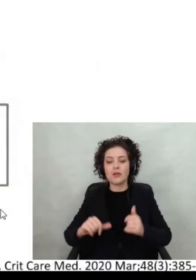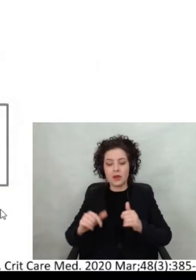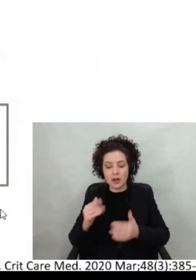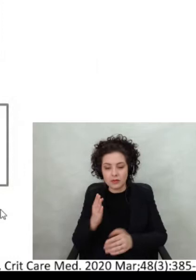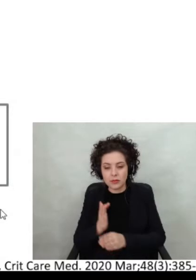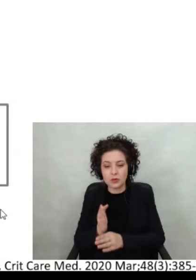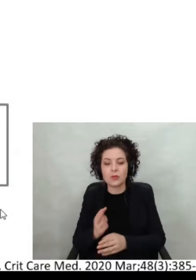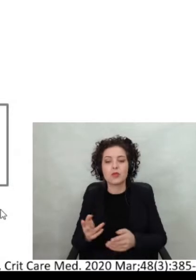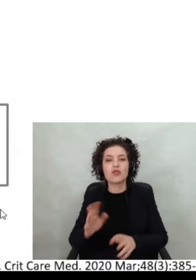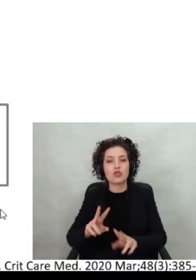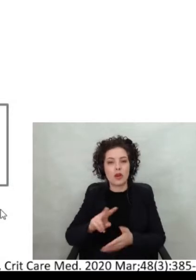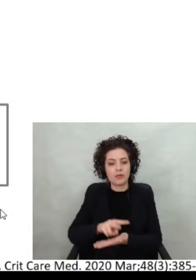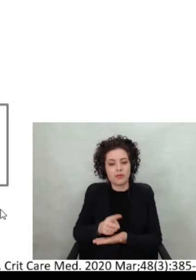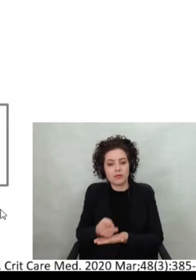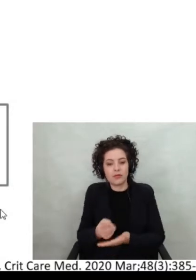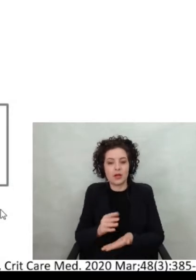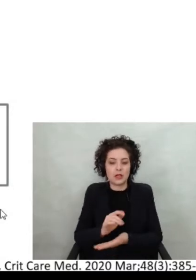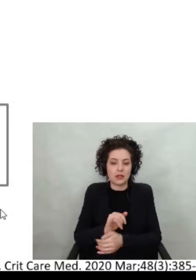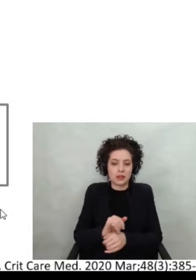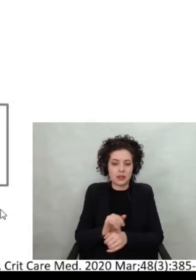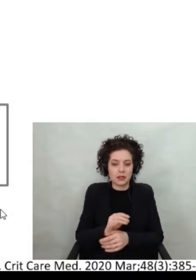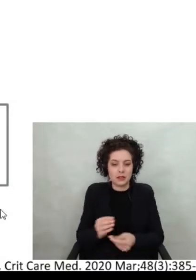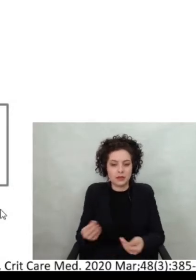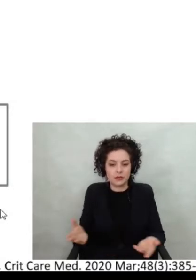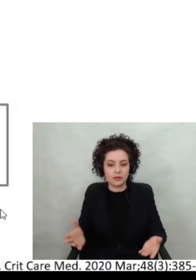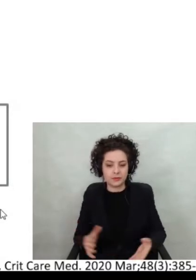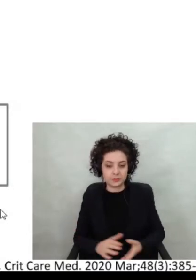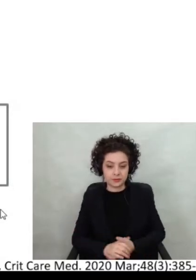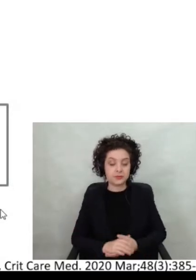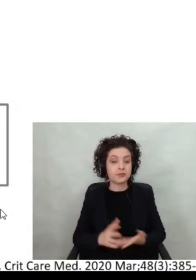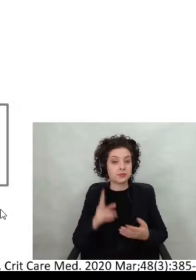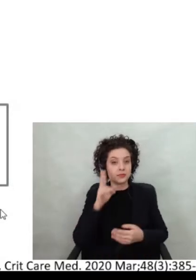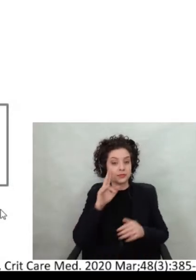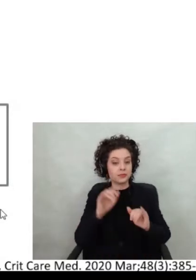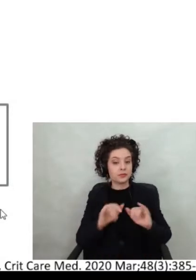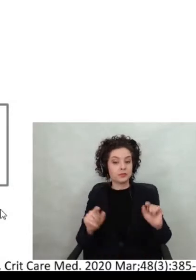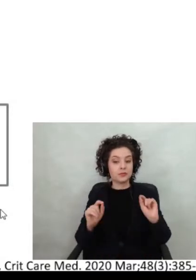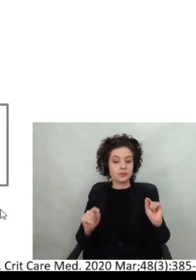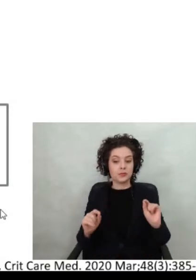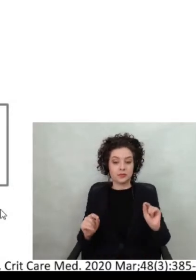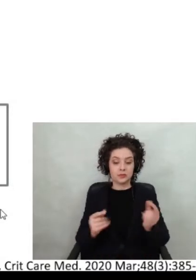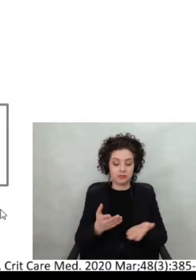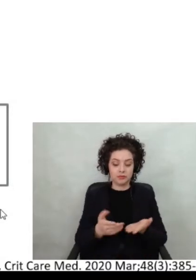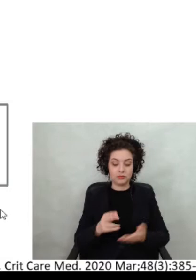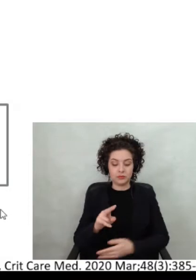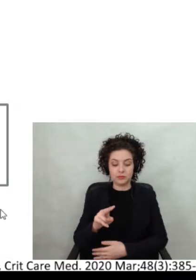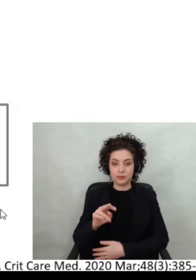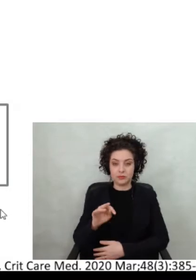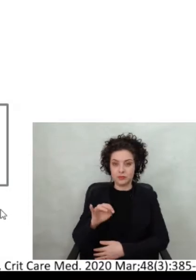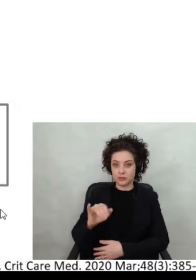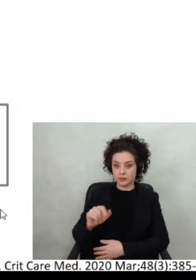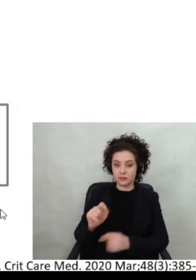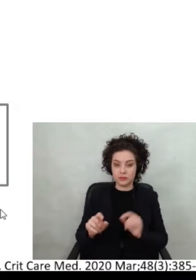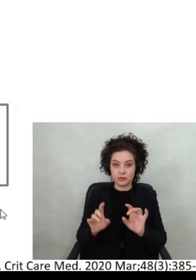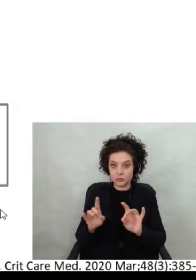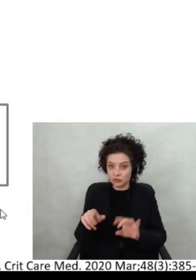Para terminar, a gente também gostaria de lembrar que a terapia intensiva não é só isso, né? Não é só colocar o paciente em